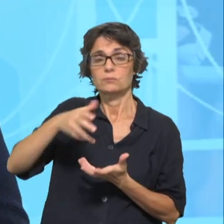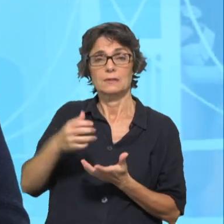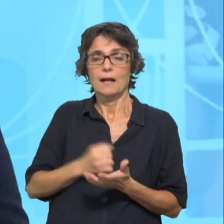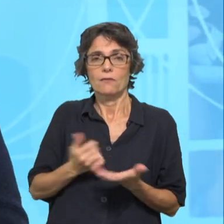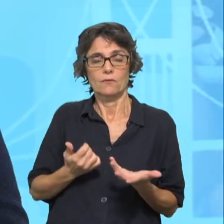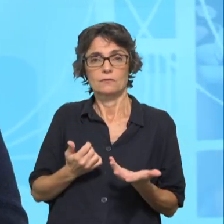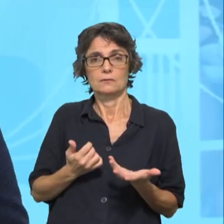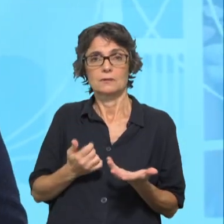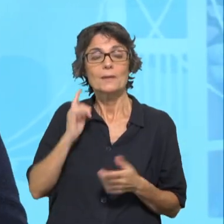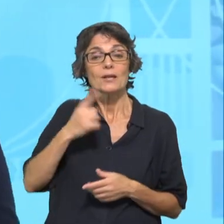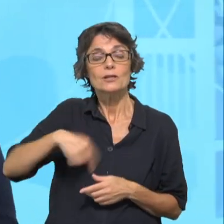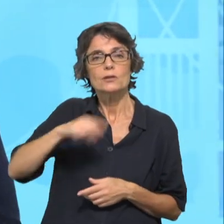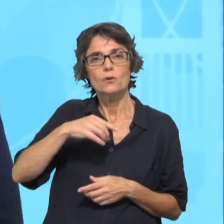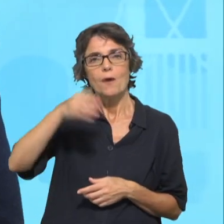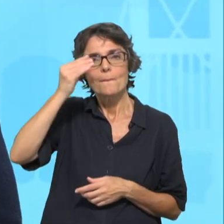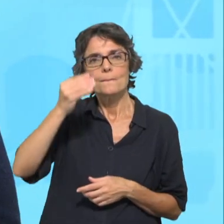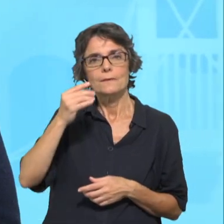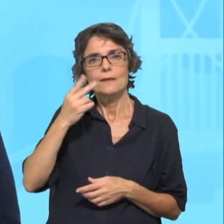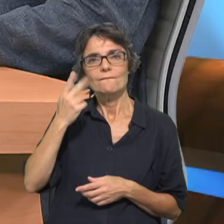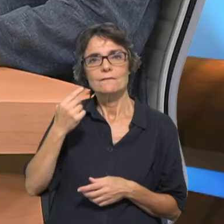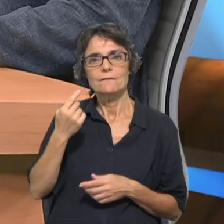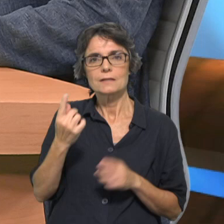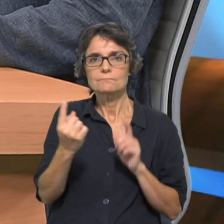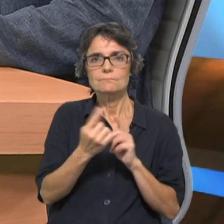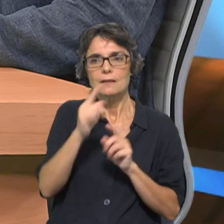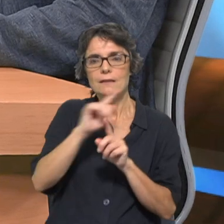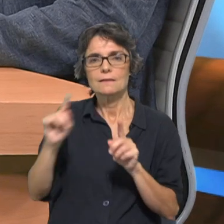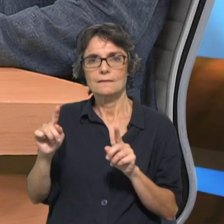com a diferença. E penso que isso será